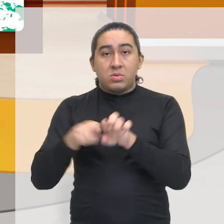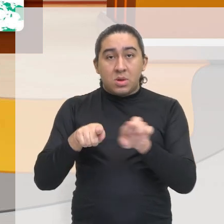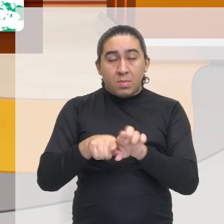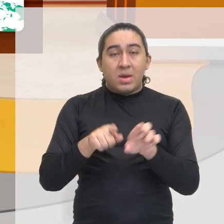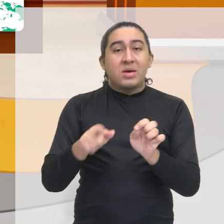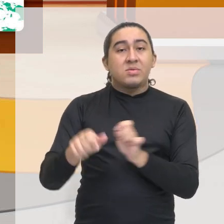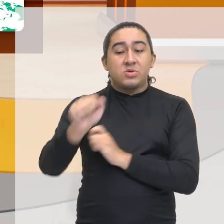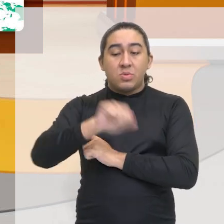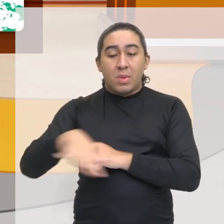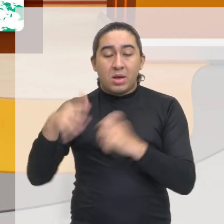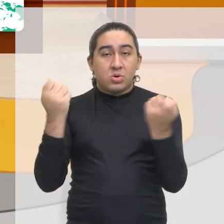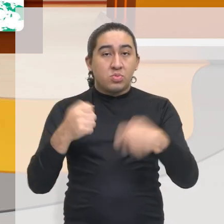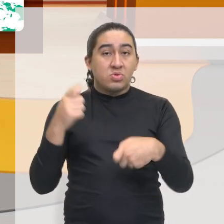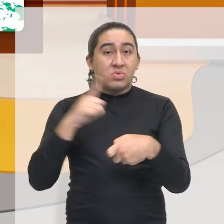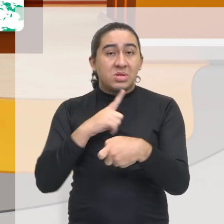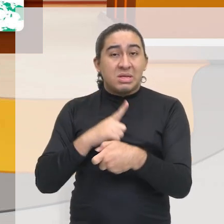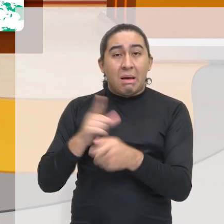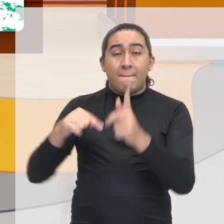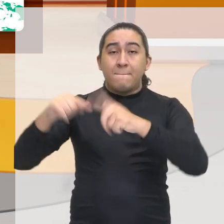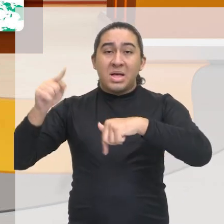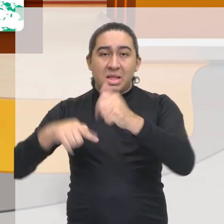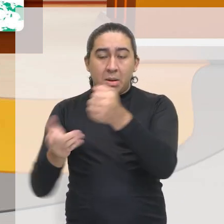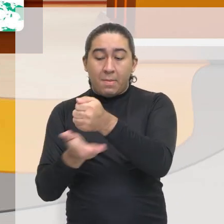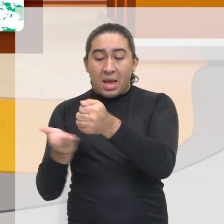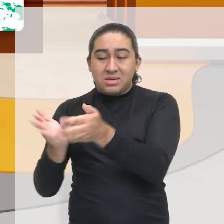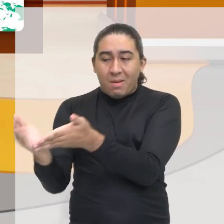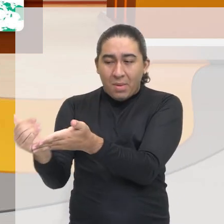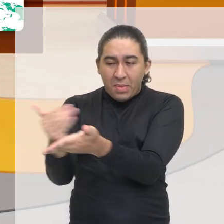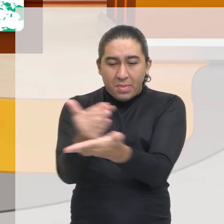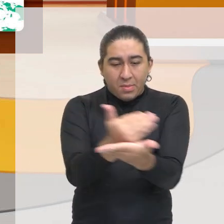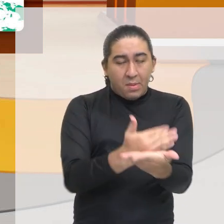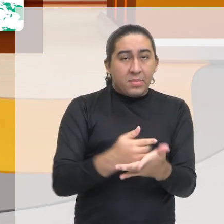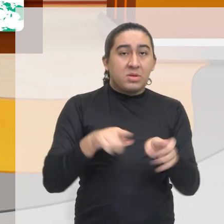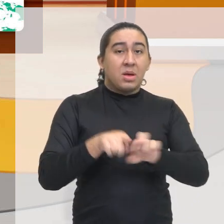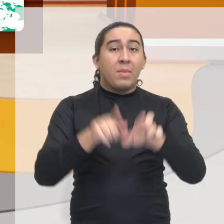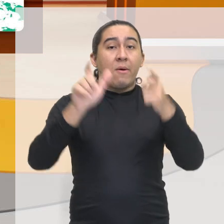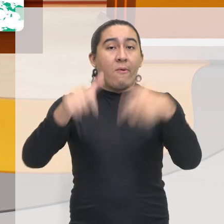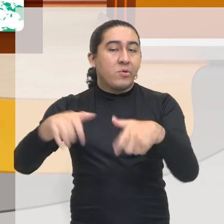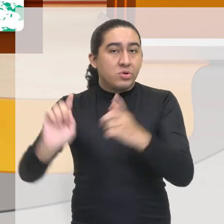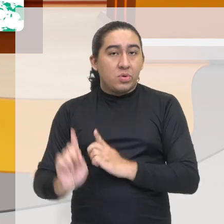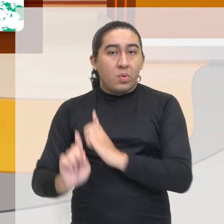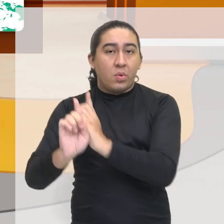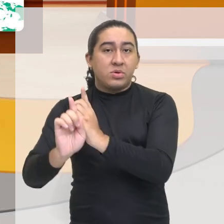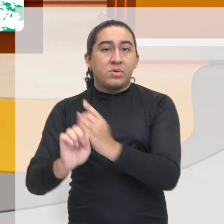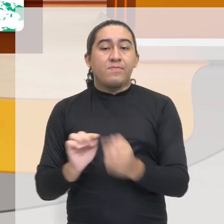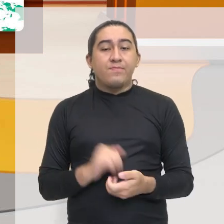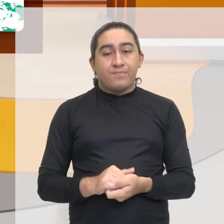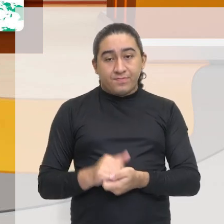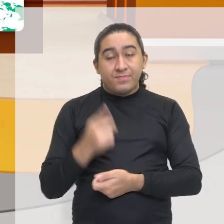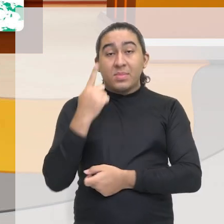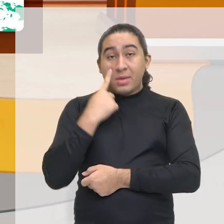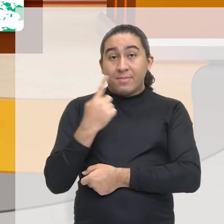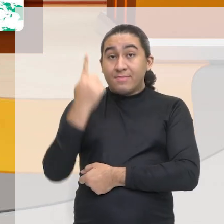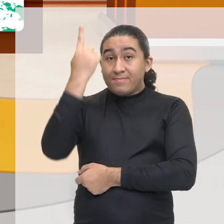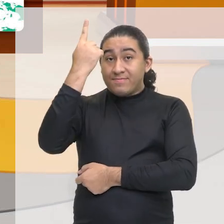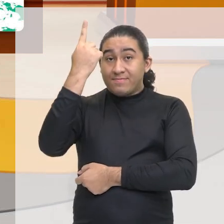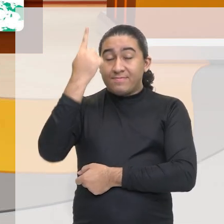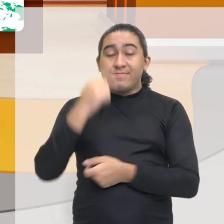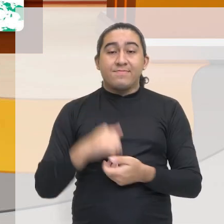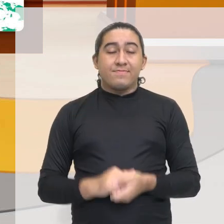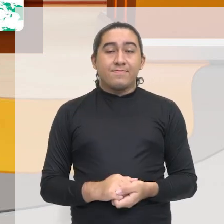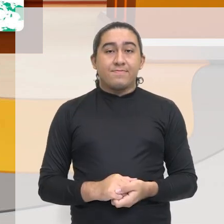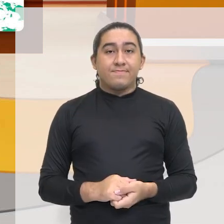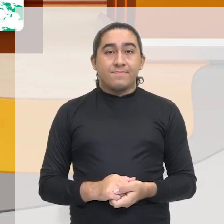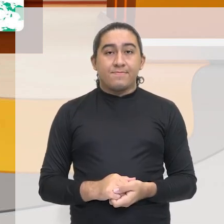de fornecimento de matérias-primas, e esses locais eles encontraram onde? Neste momento aqui, no continente